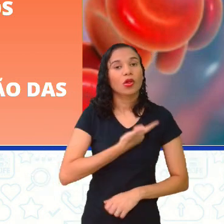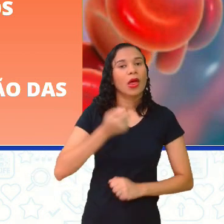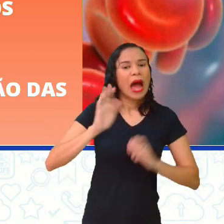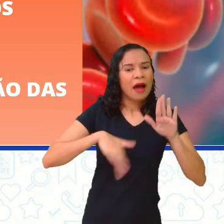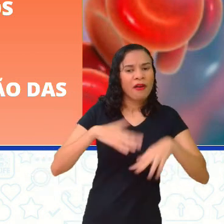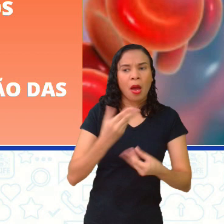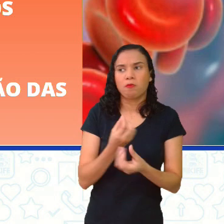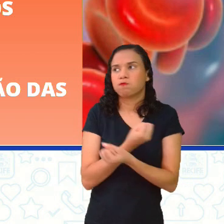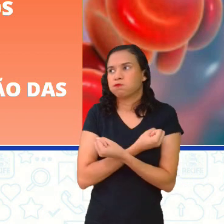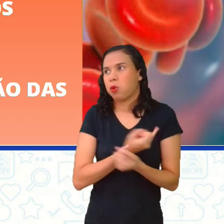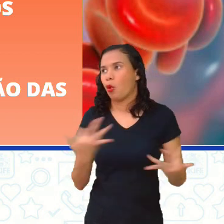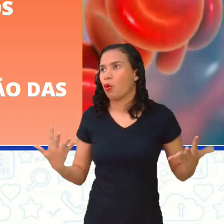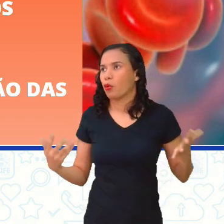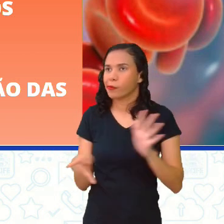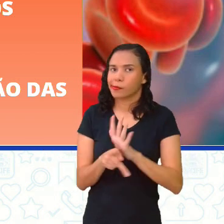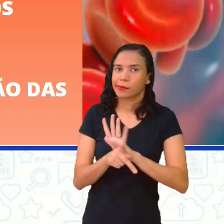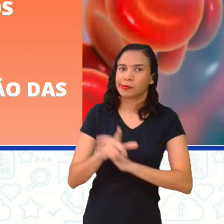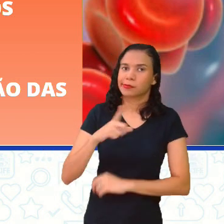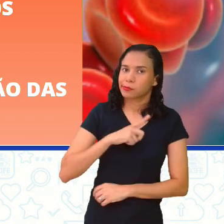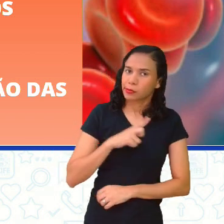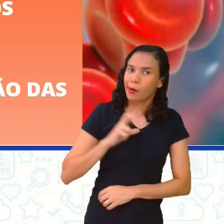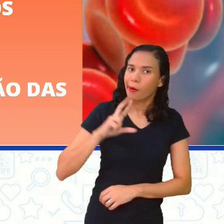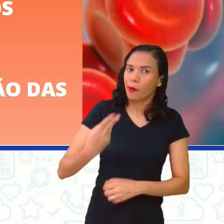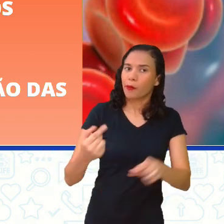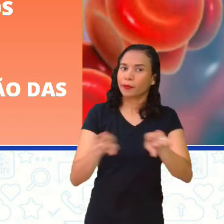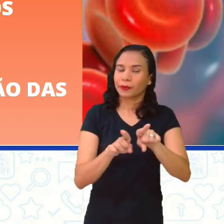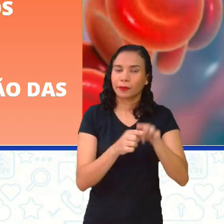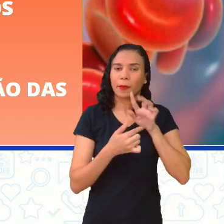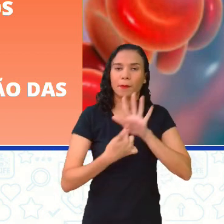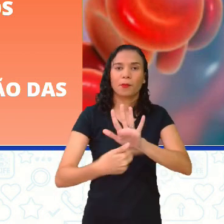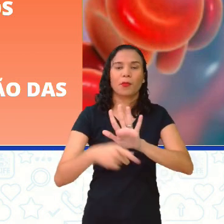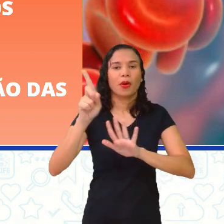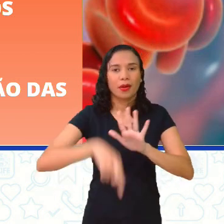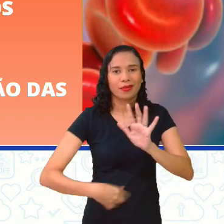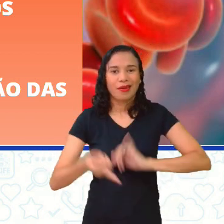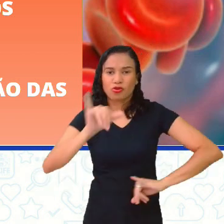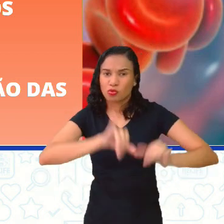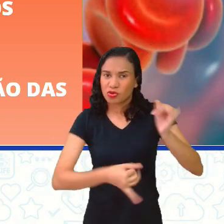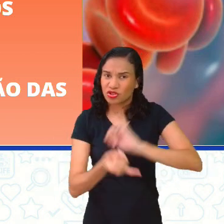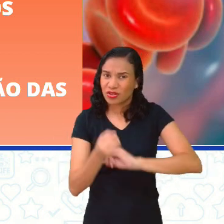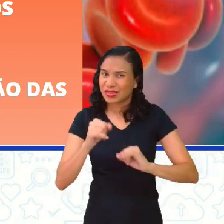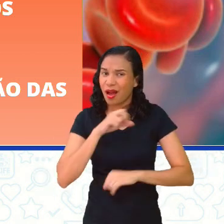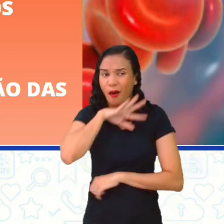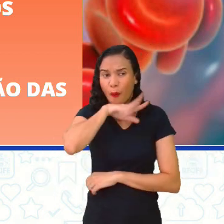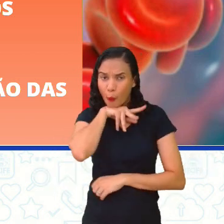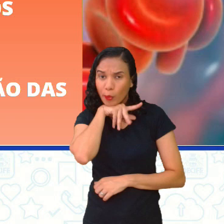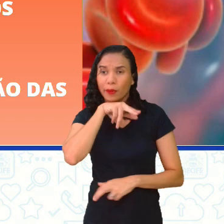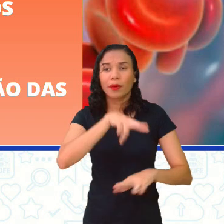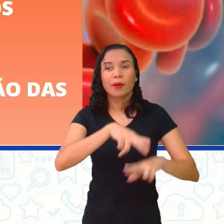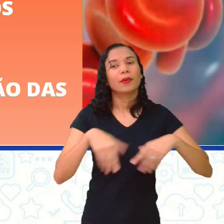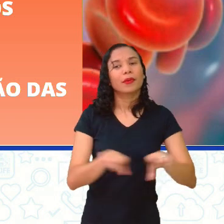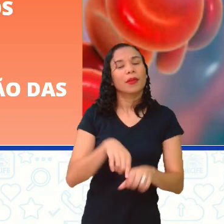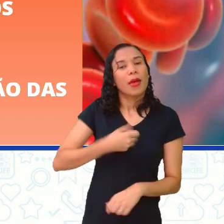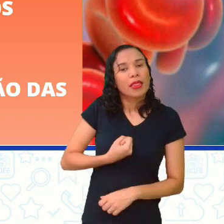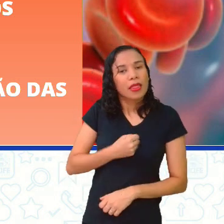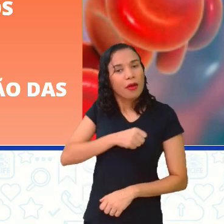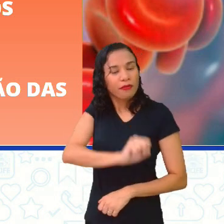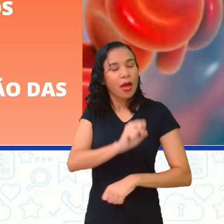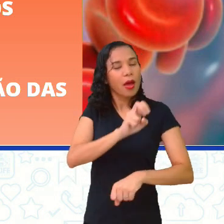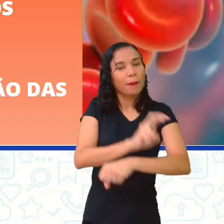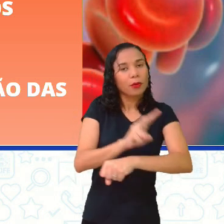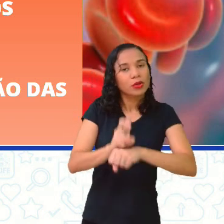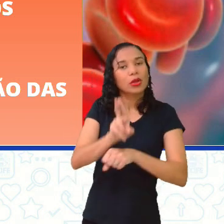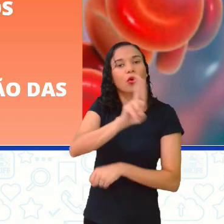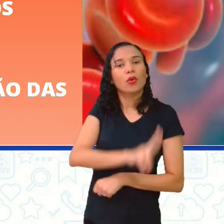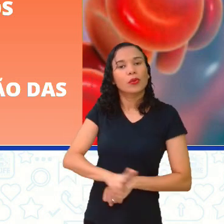em excesso, né? Ou alguns resíduos que são considerados substâncias tóxicas. A defesa e a imunidade por meio da ação